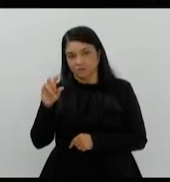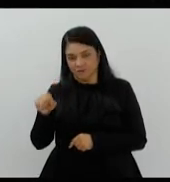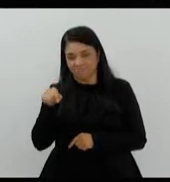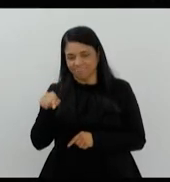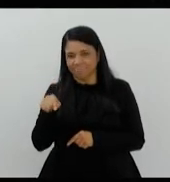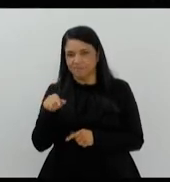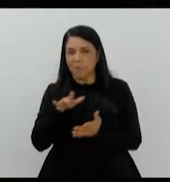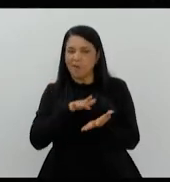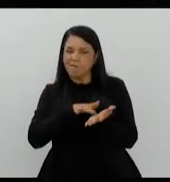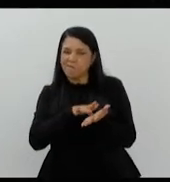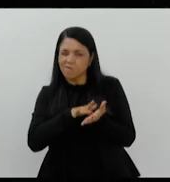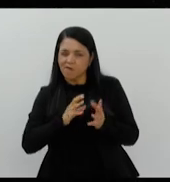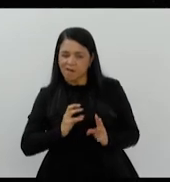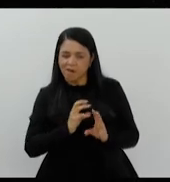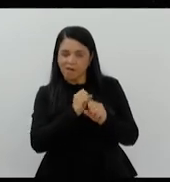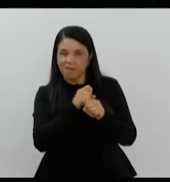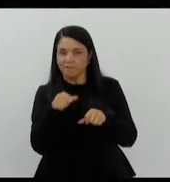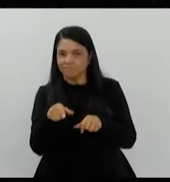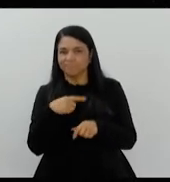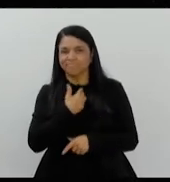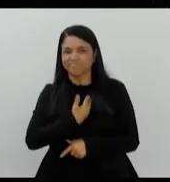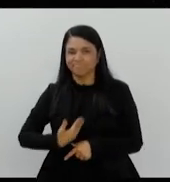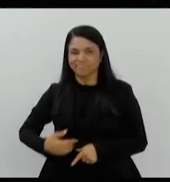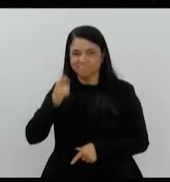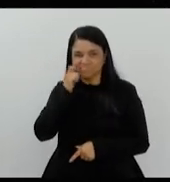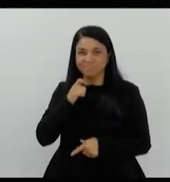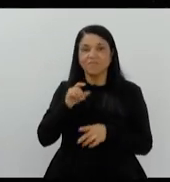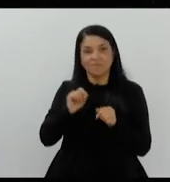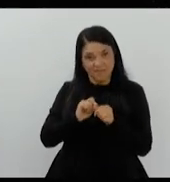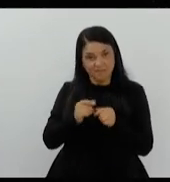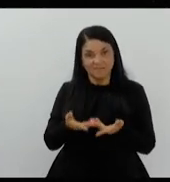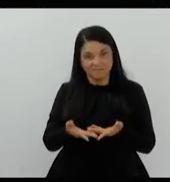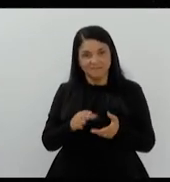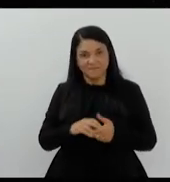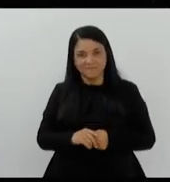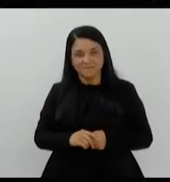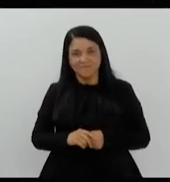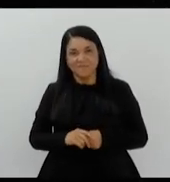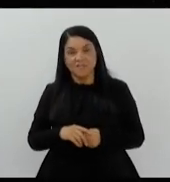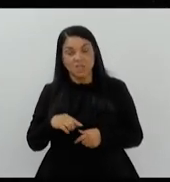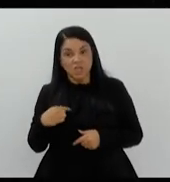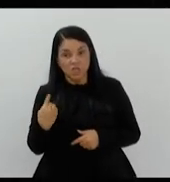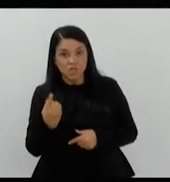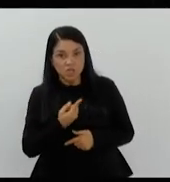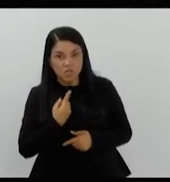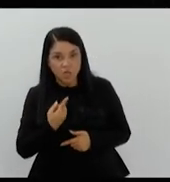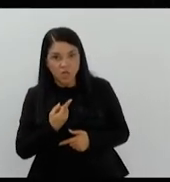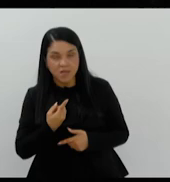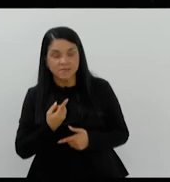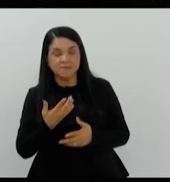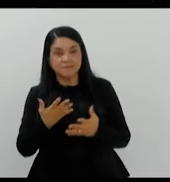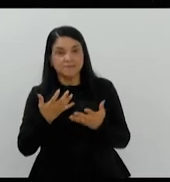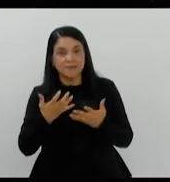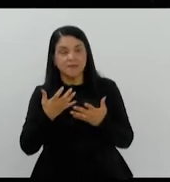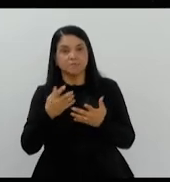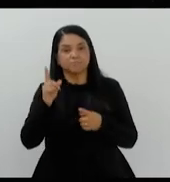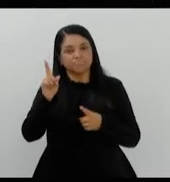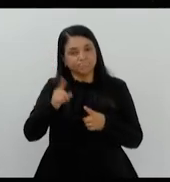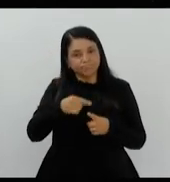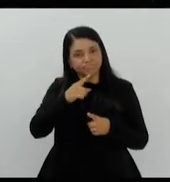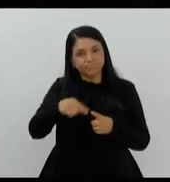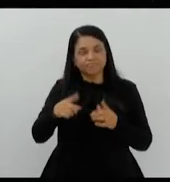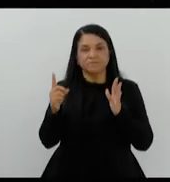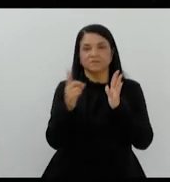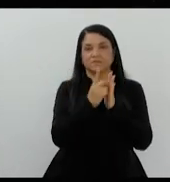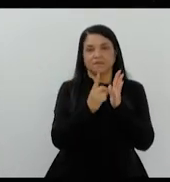contábil. Mas ele fez isso. E nós queremos sustar esse decreto.